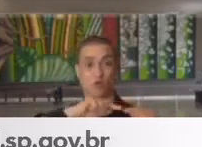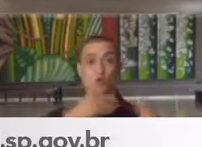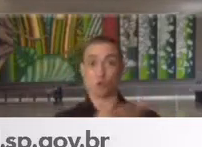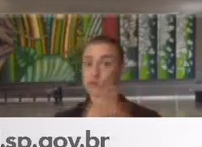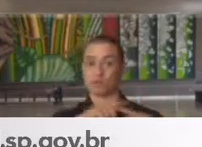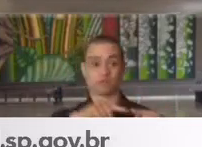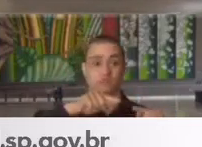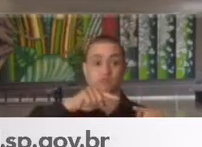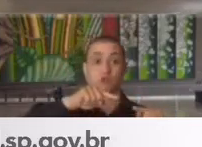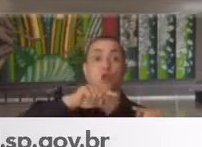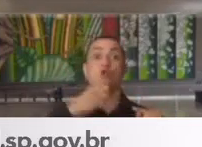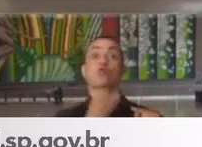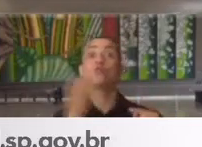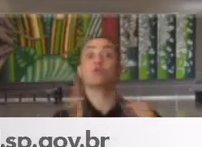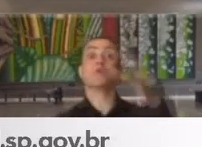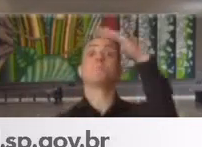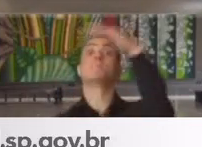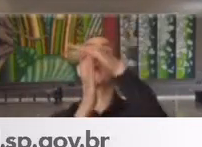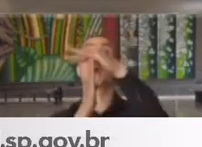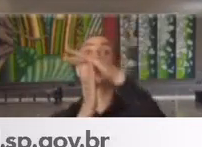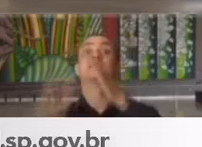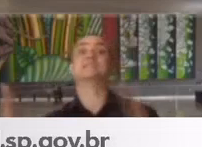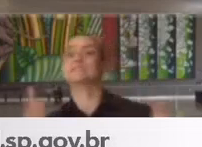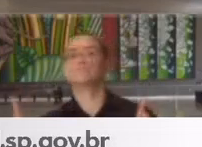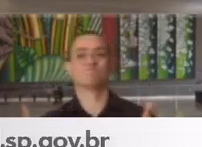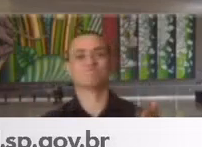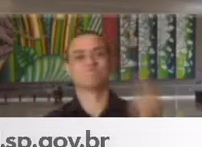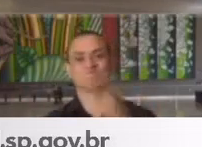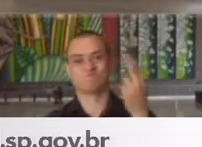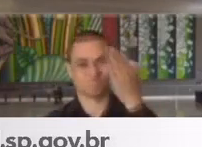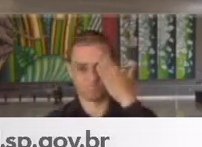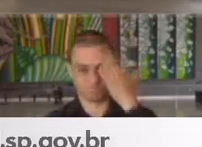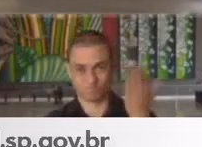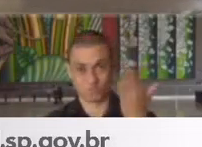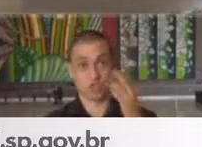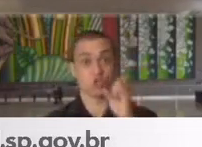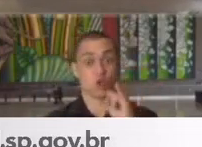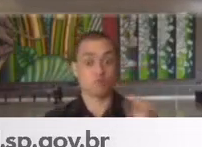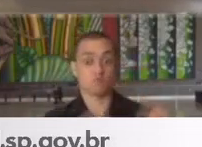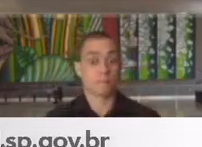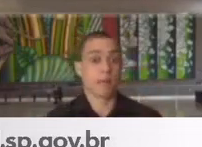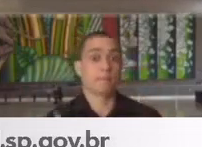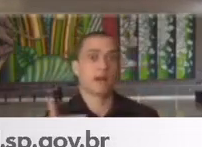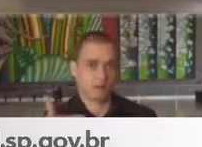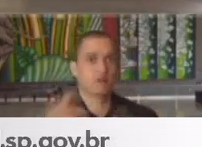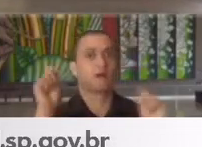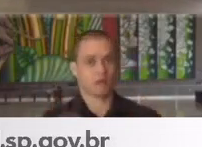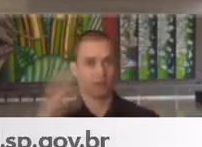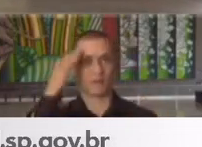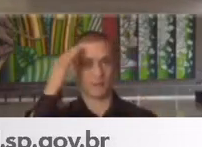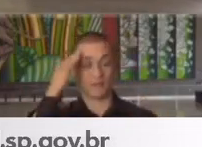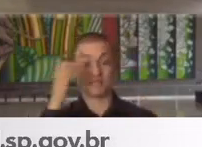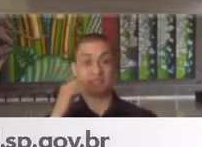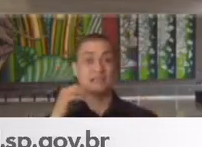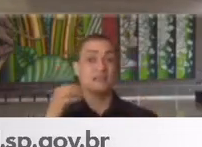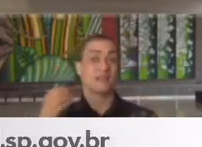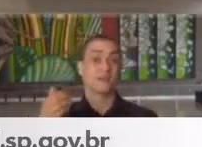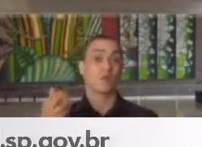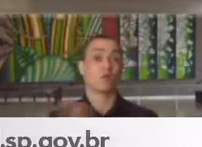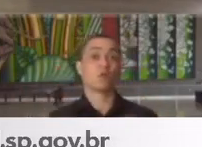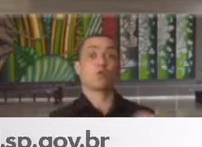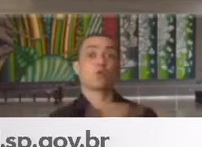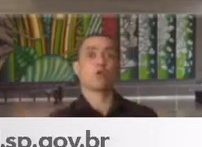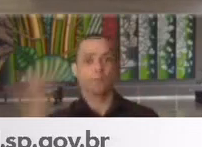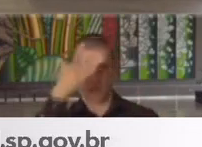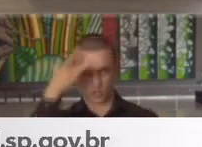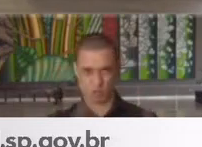seu ápice e nem em que tempo. Isso só será possível mais para frente, quando nós tivermos um número